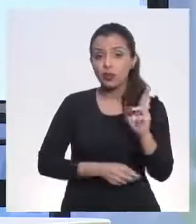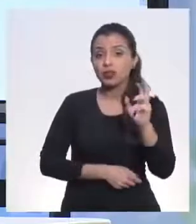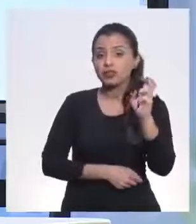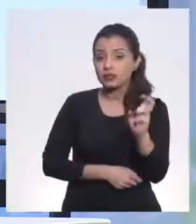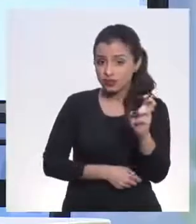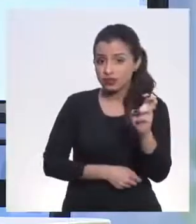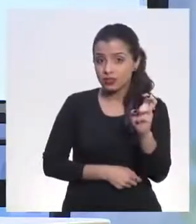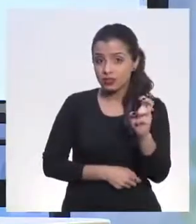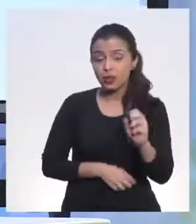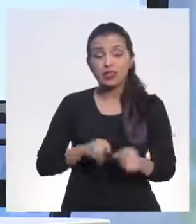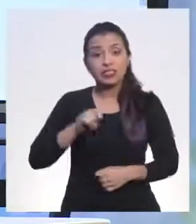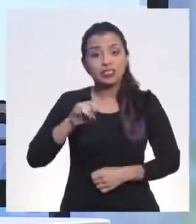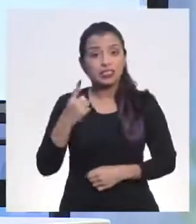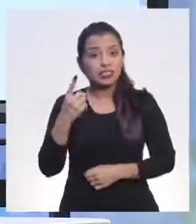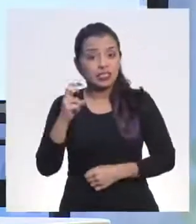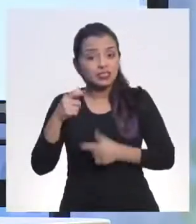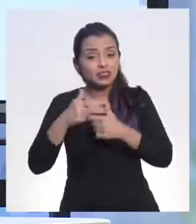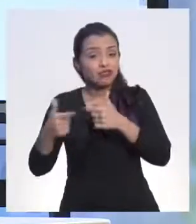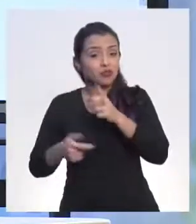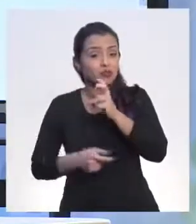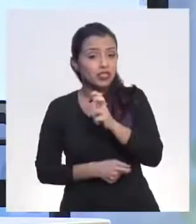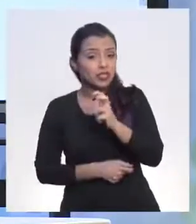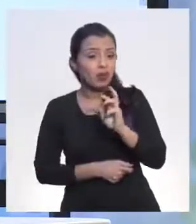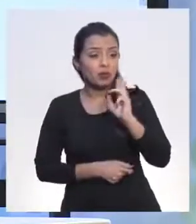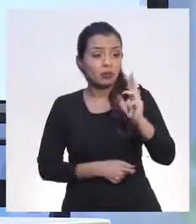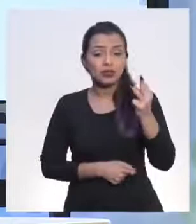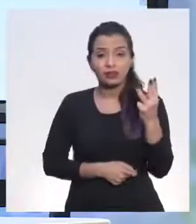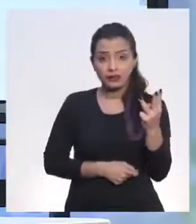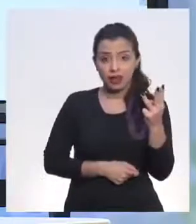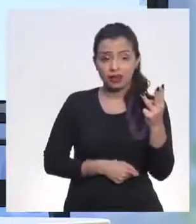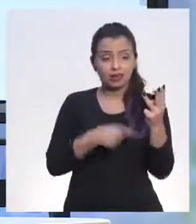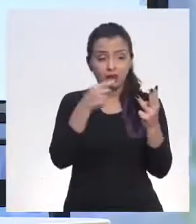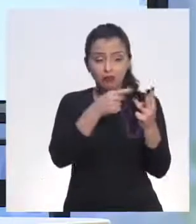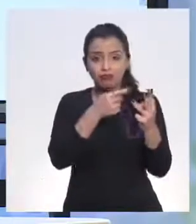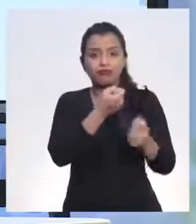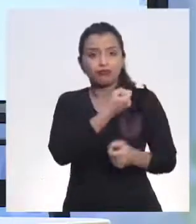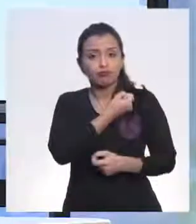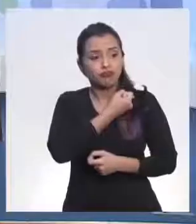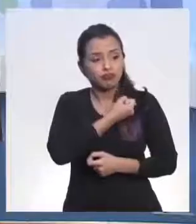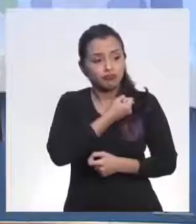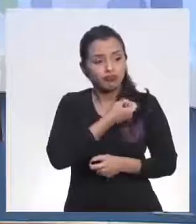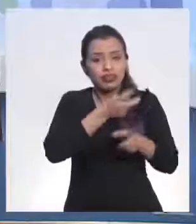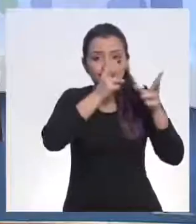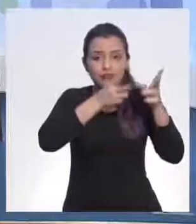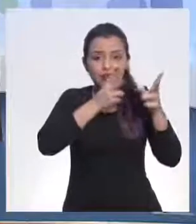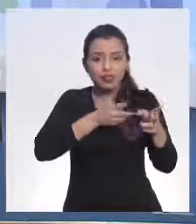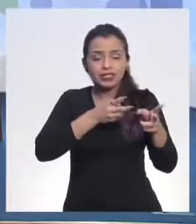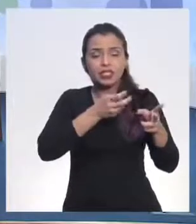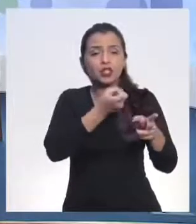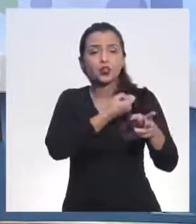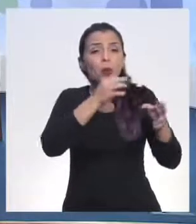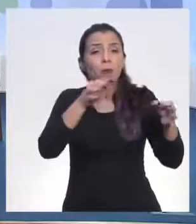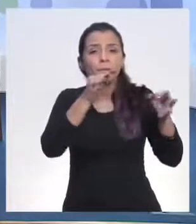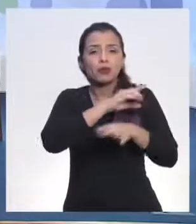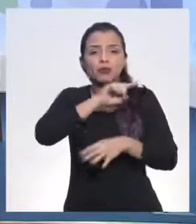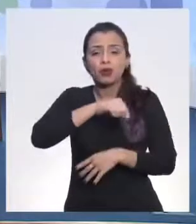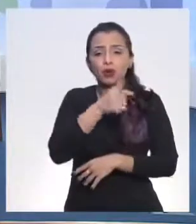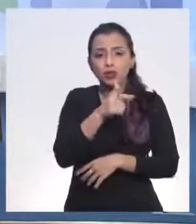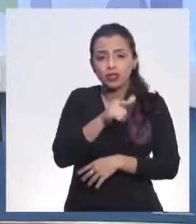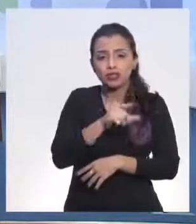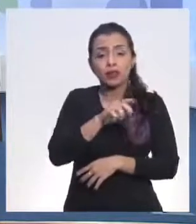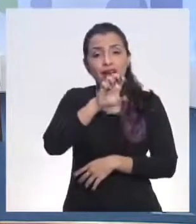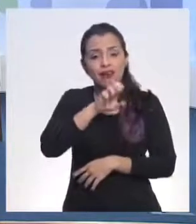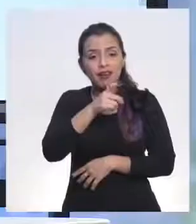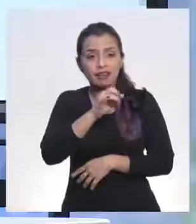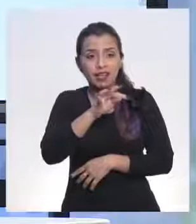15 por 5, eu tenho o resultado exato. Ou seja, deu o resultado exato, quem está dividindo, não o resultado, né,